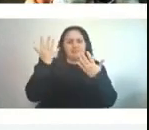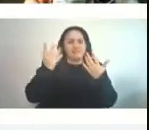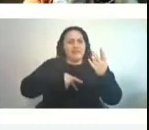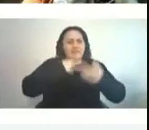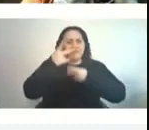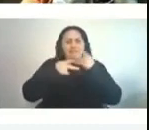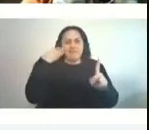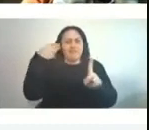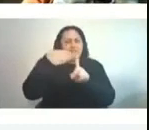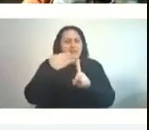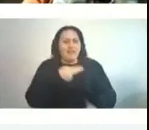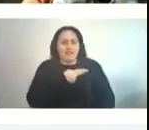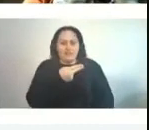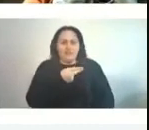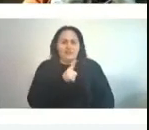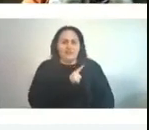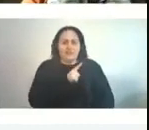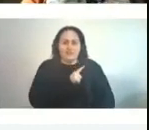né, de